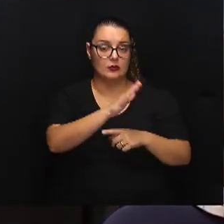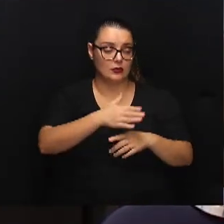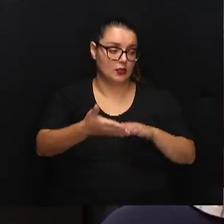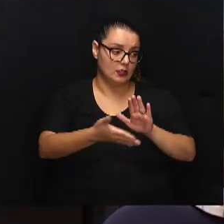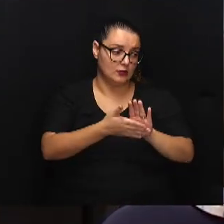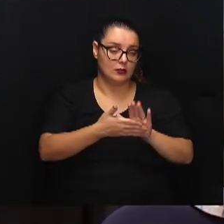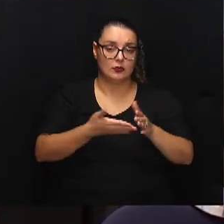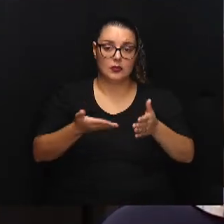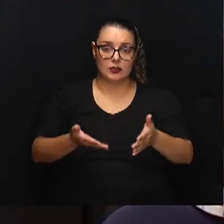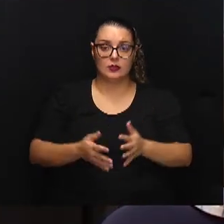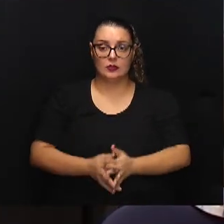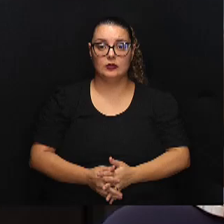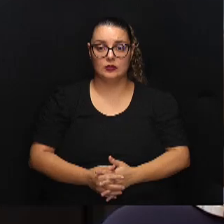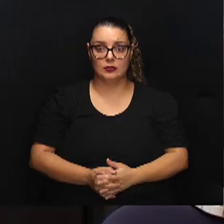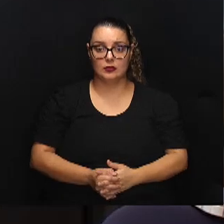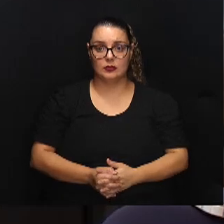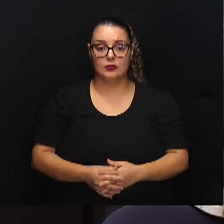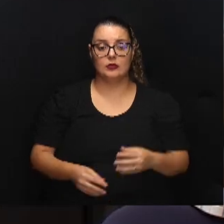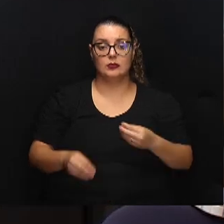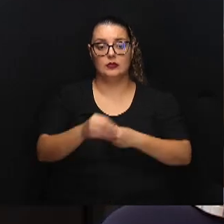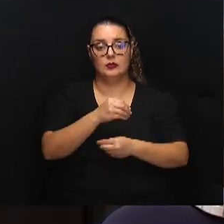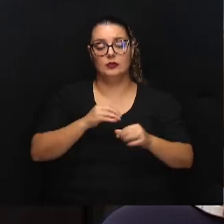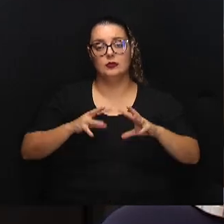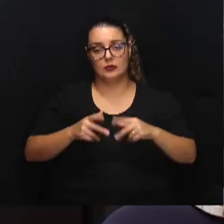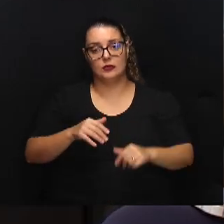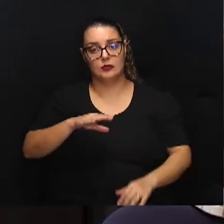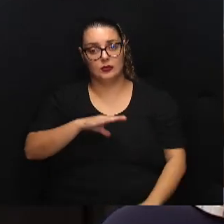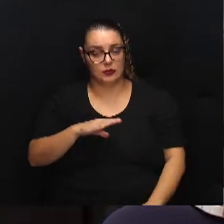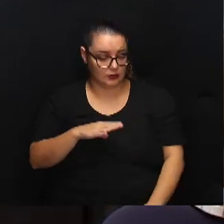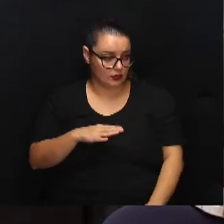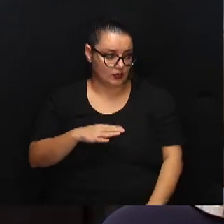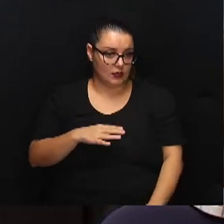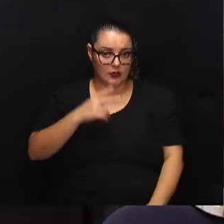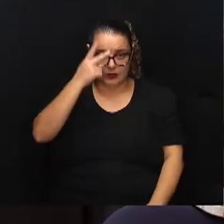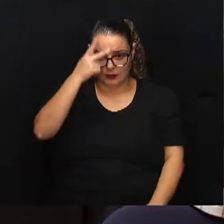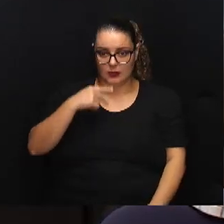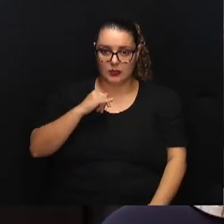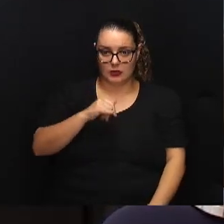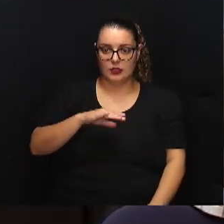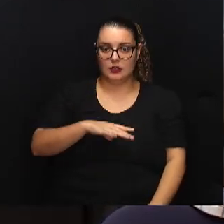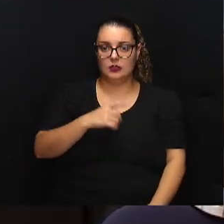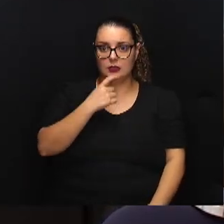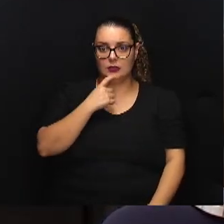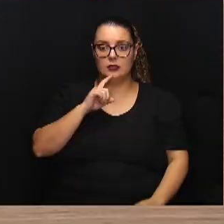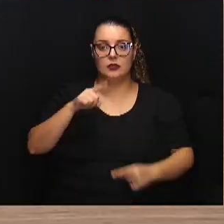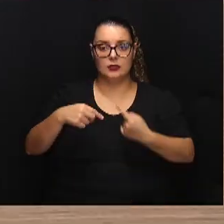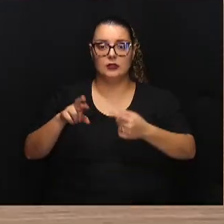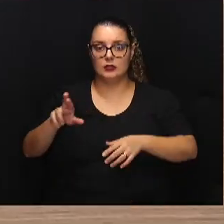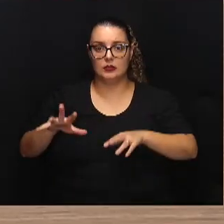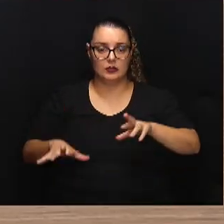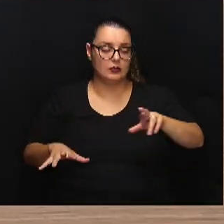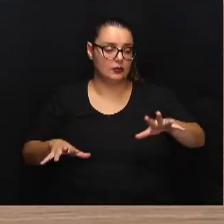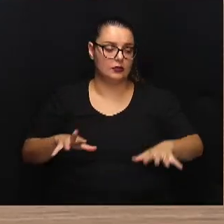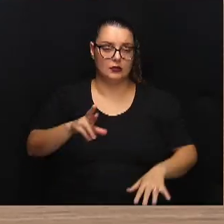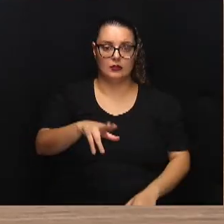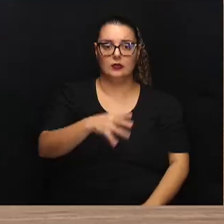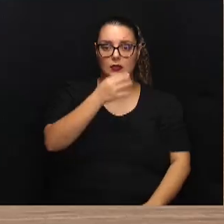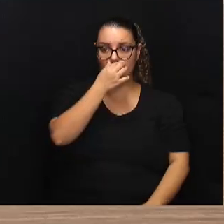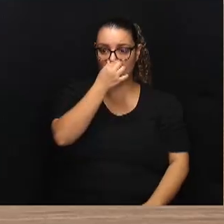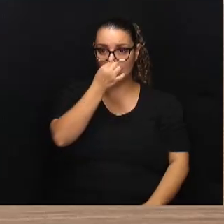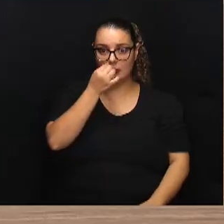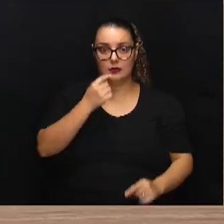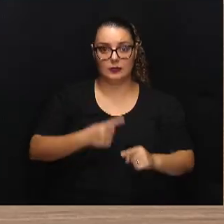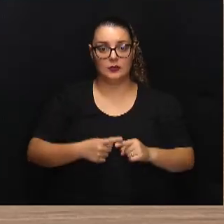propondo o envolvimento de todos os municípios, e ele falou Campinas, tinha gente de outras regiões também, porque ele acha